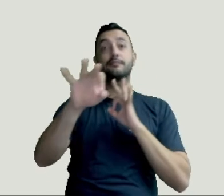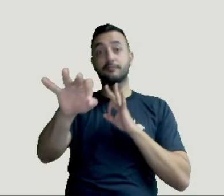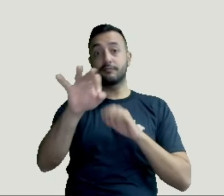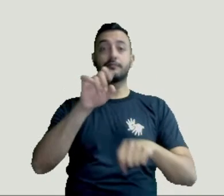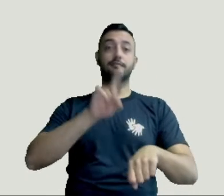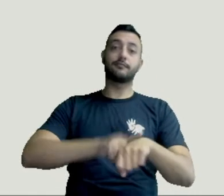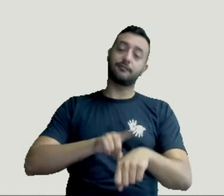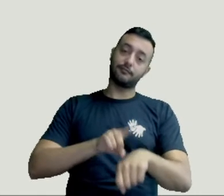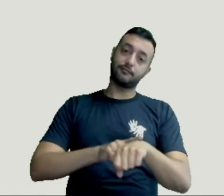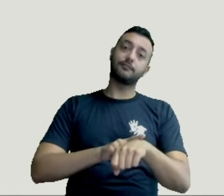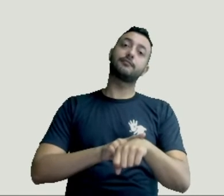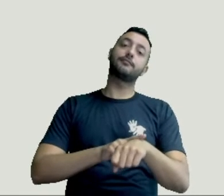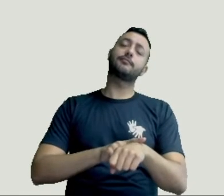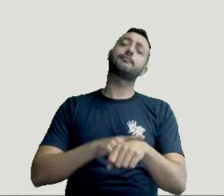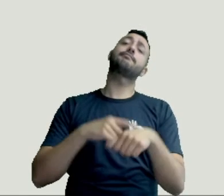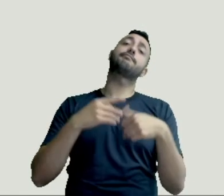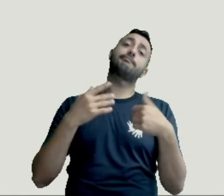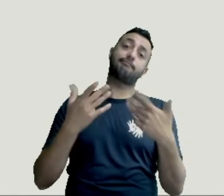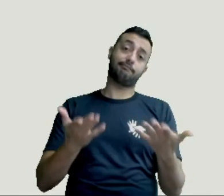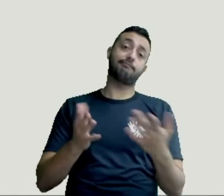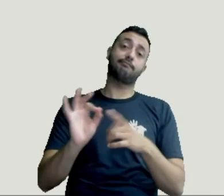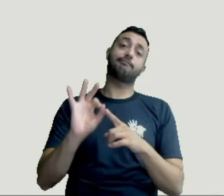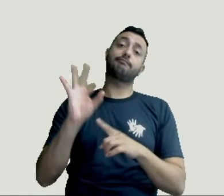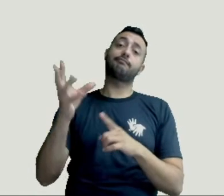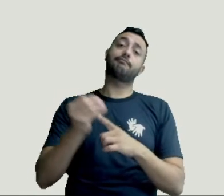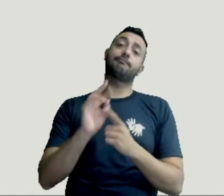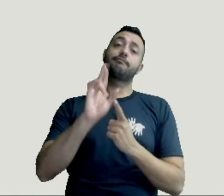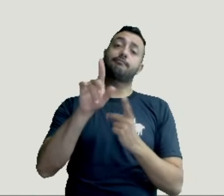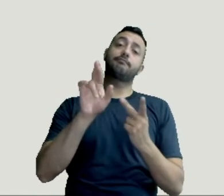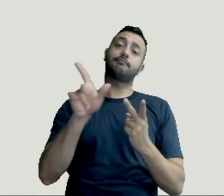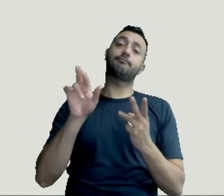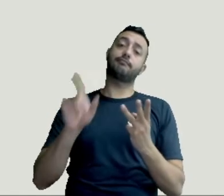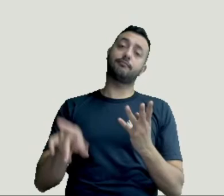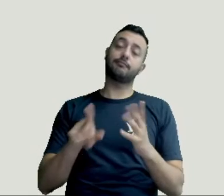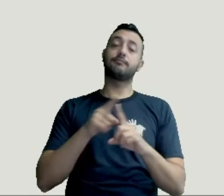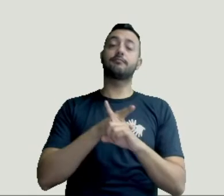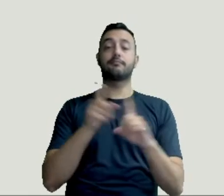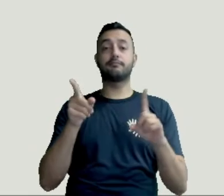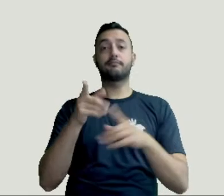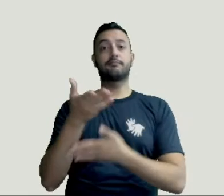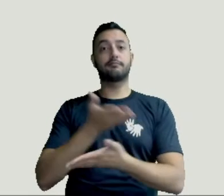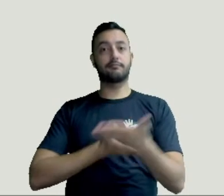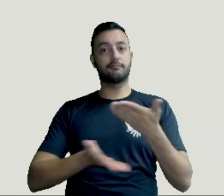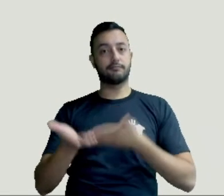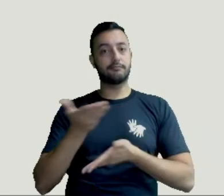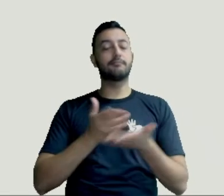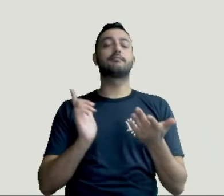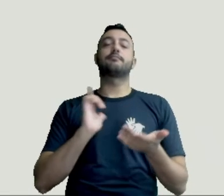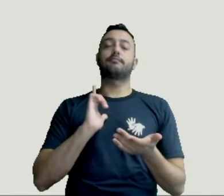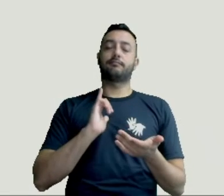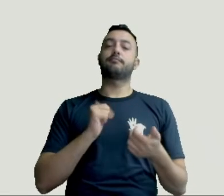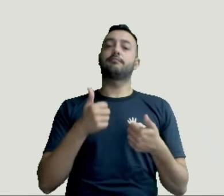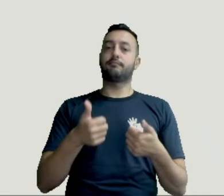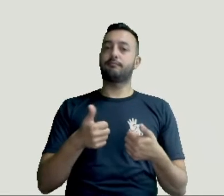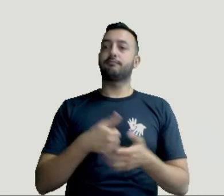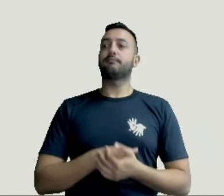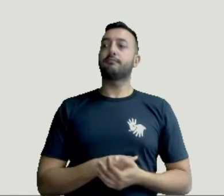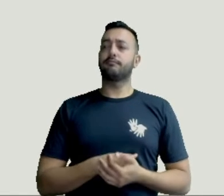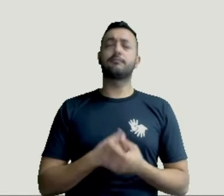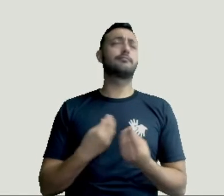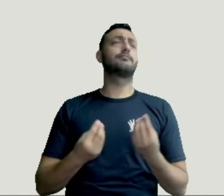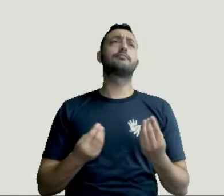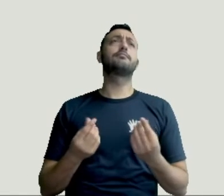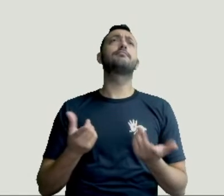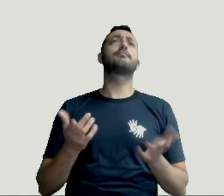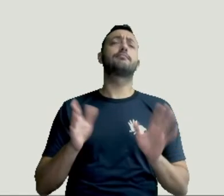e tempo são grandezas físicas diferentes, mas existe alguma relação entre elas. Tá bom? Como assim,